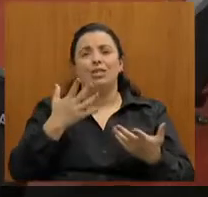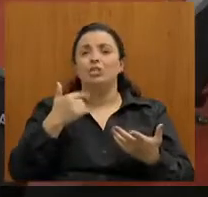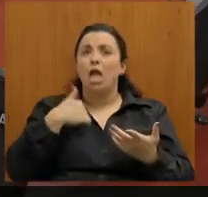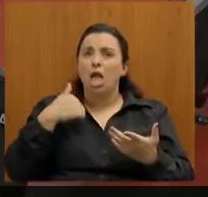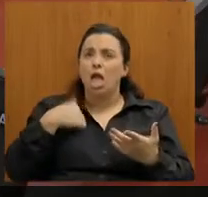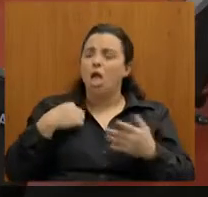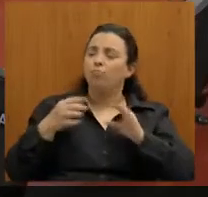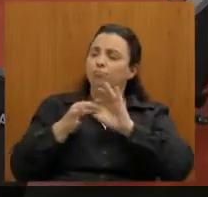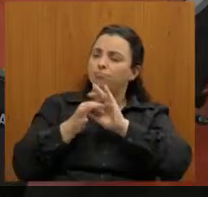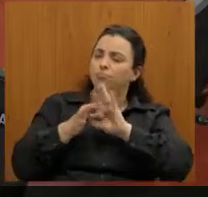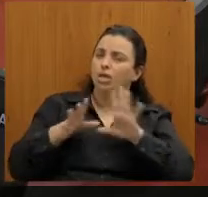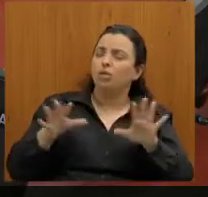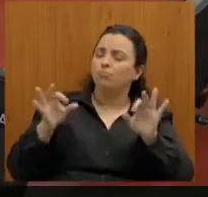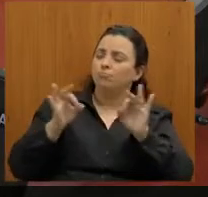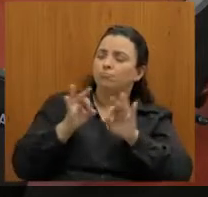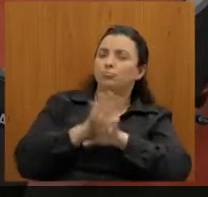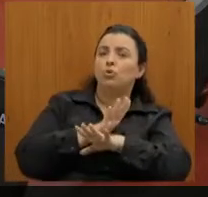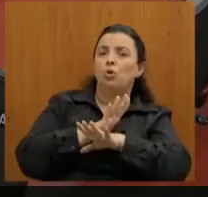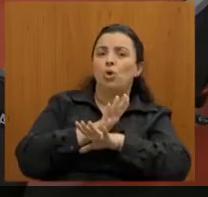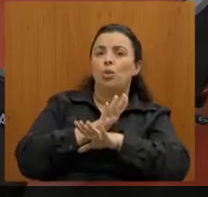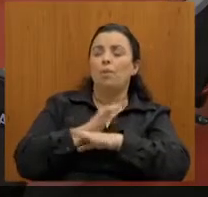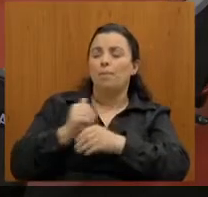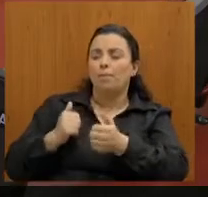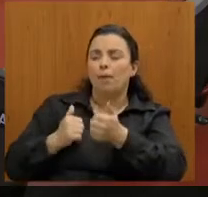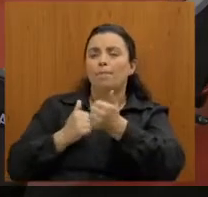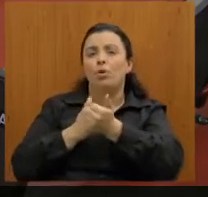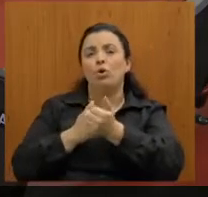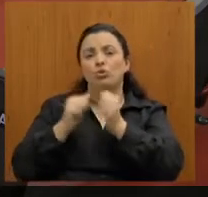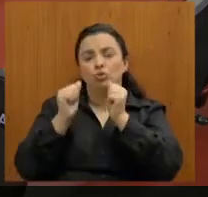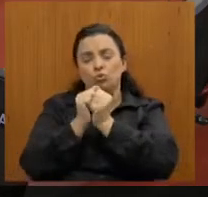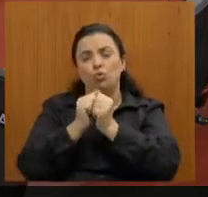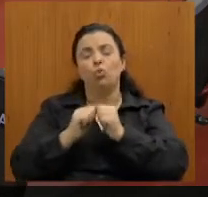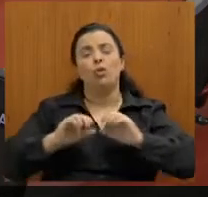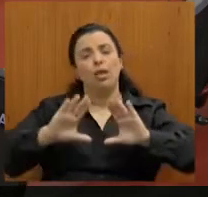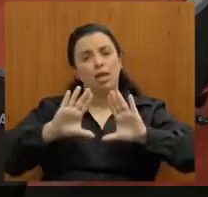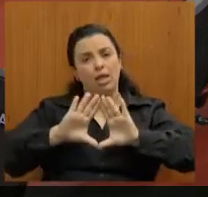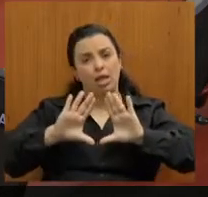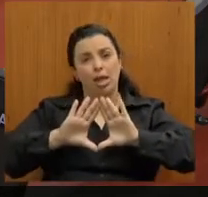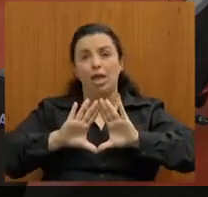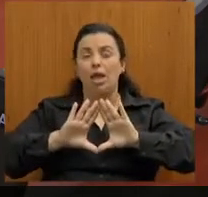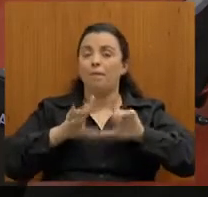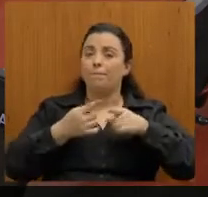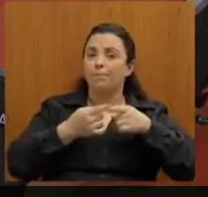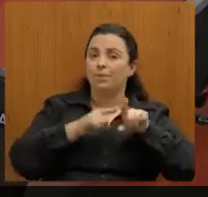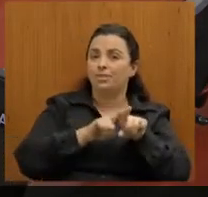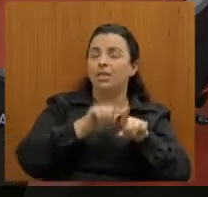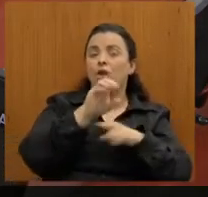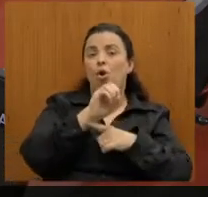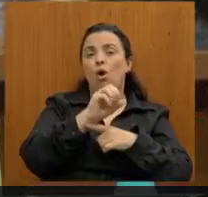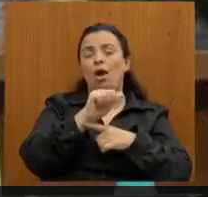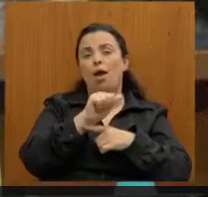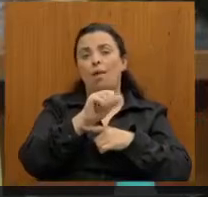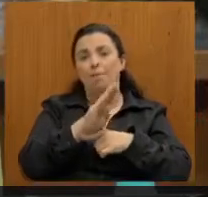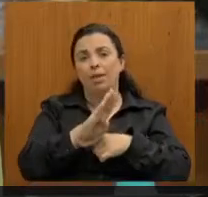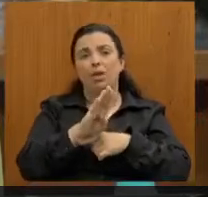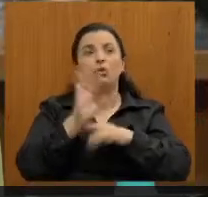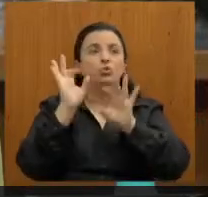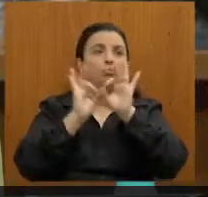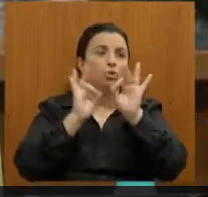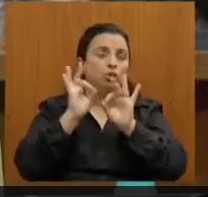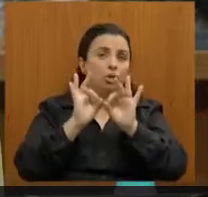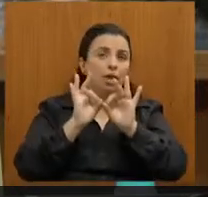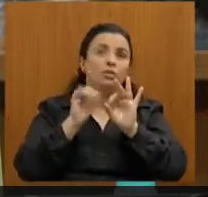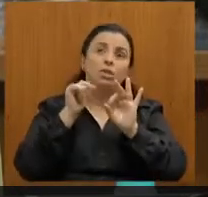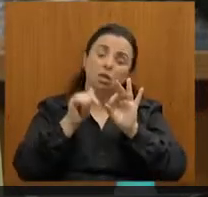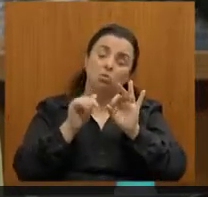da Assembleia Legislativa o apoio da OAB para os projetos inclusive os projetos vinculados à